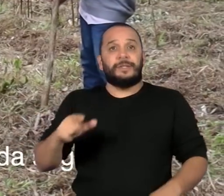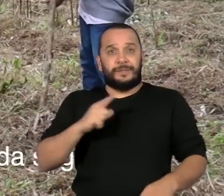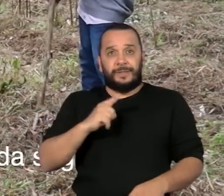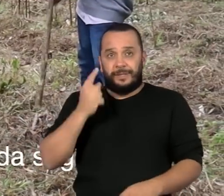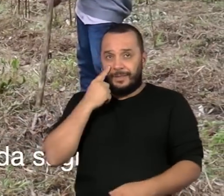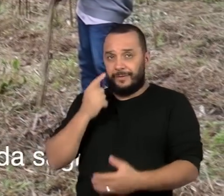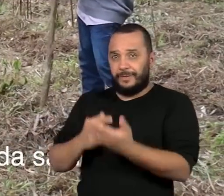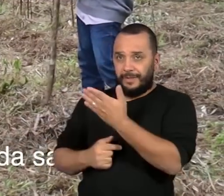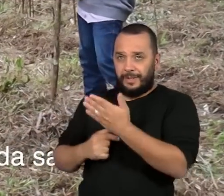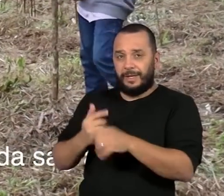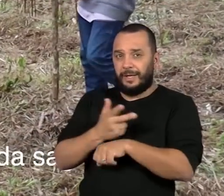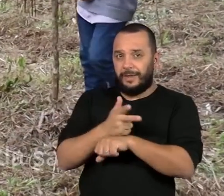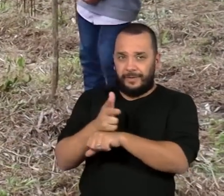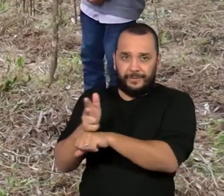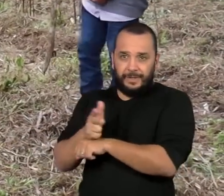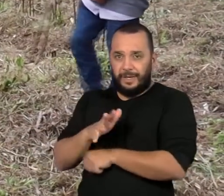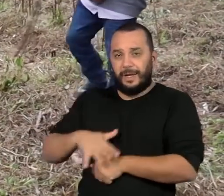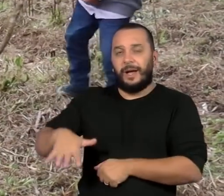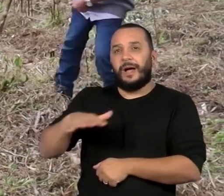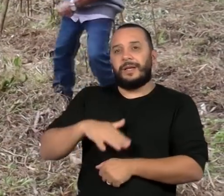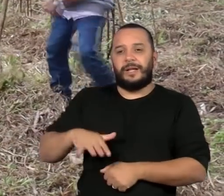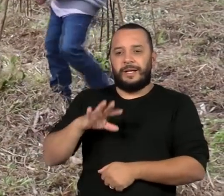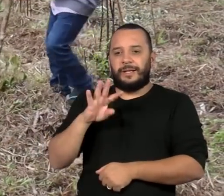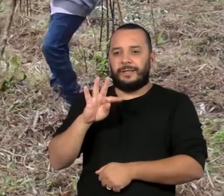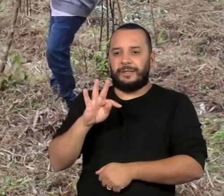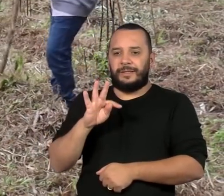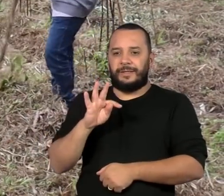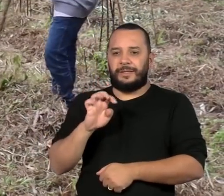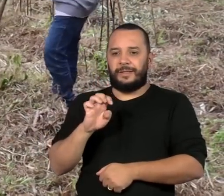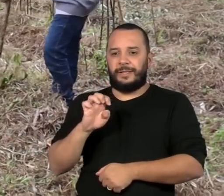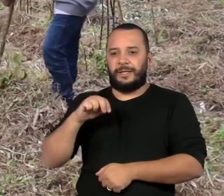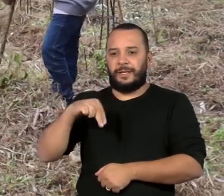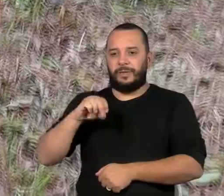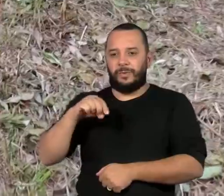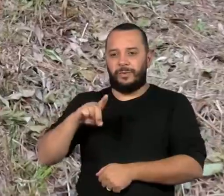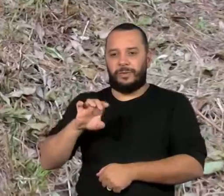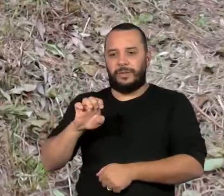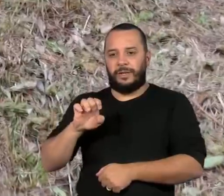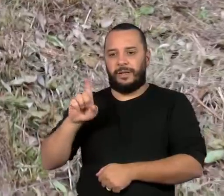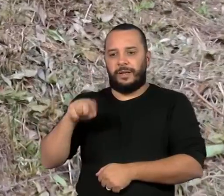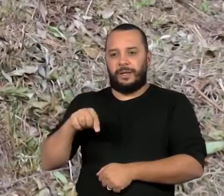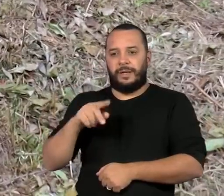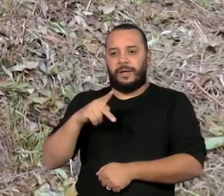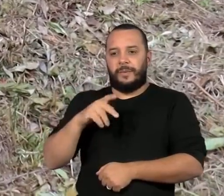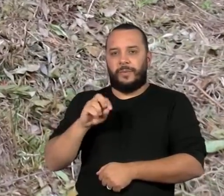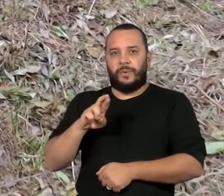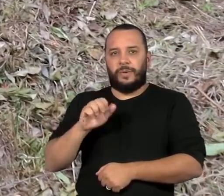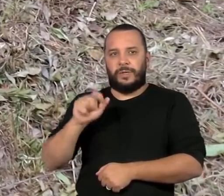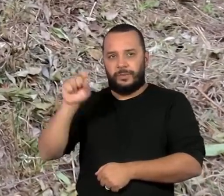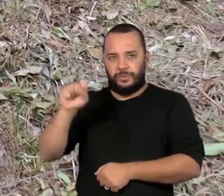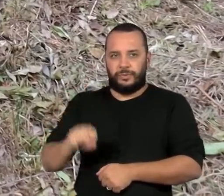foram gravadas na terra indígena Tenondé Porã, no sul da capital paulista.